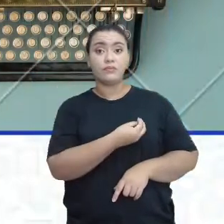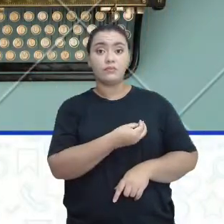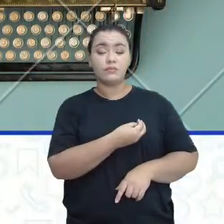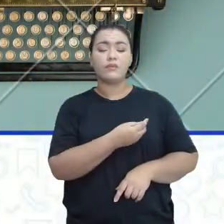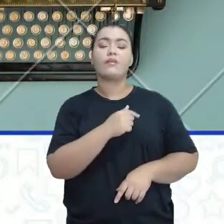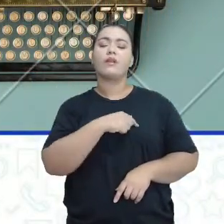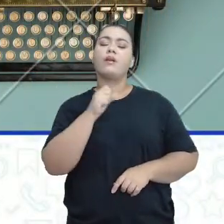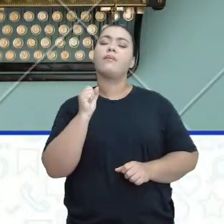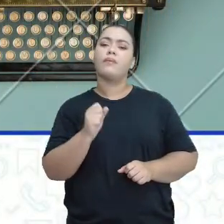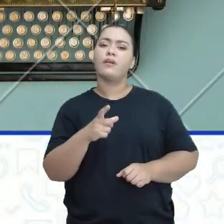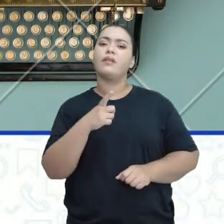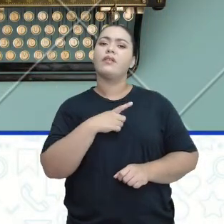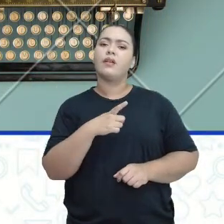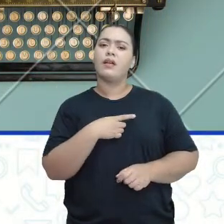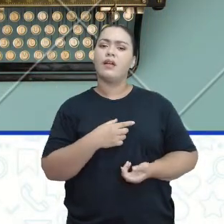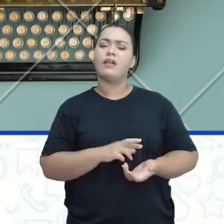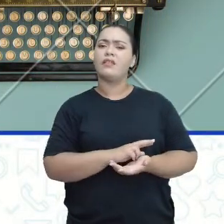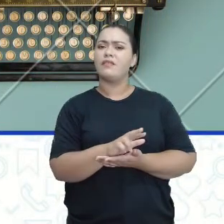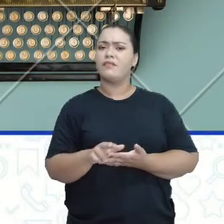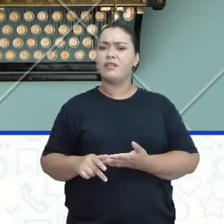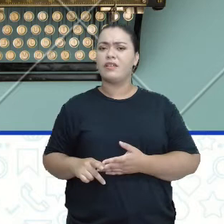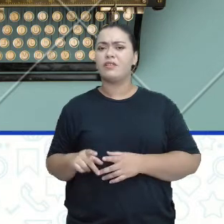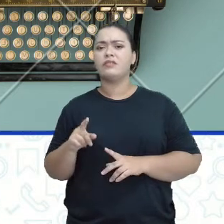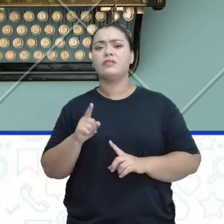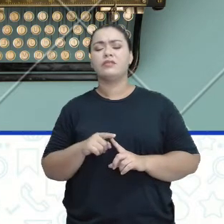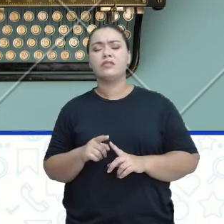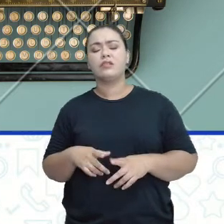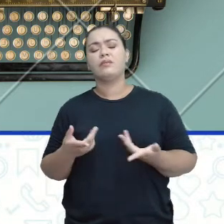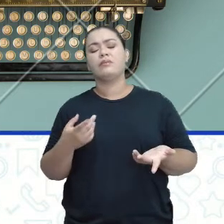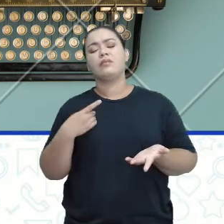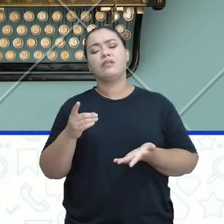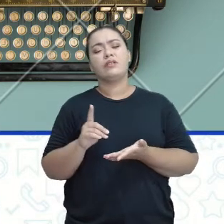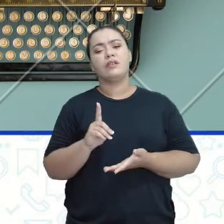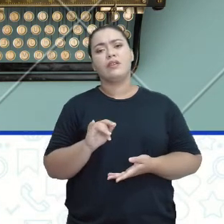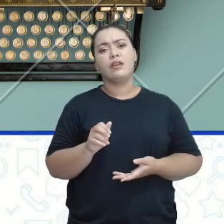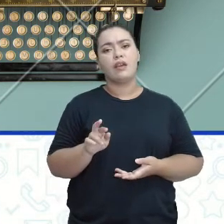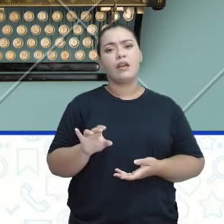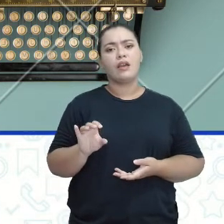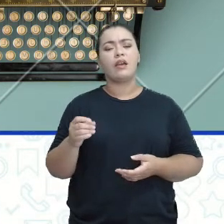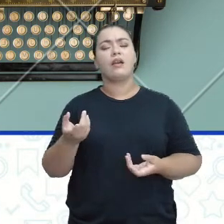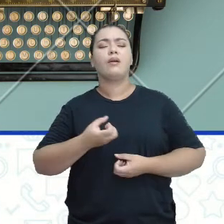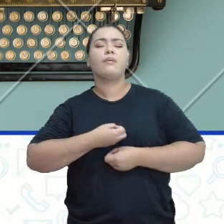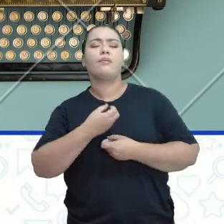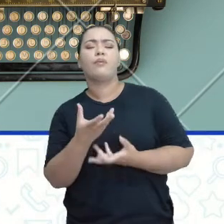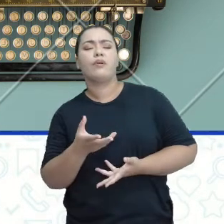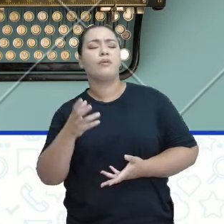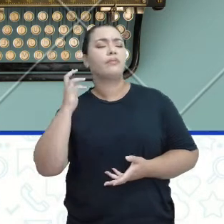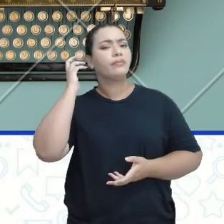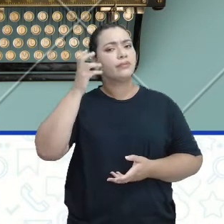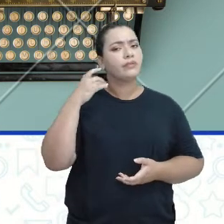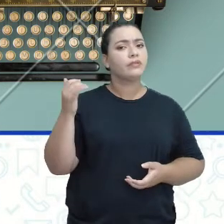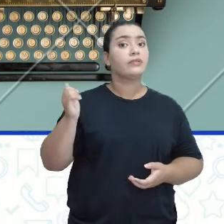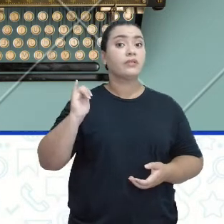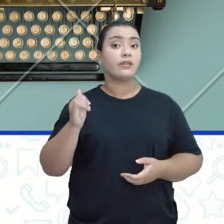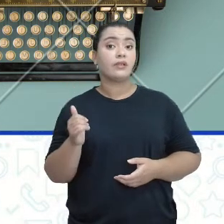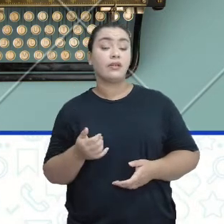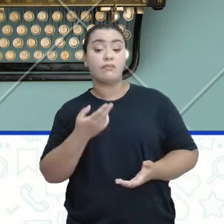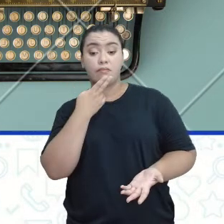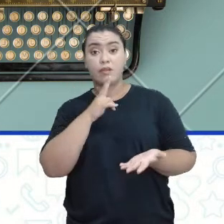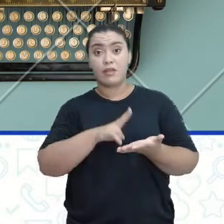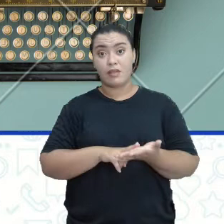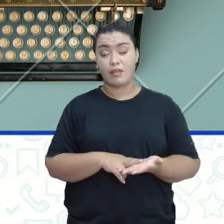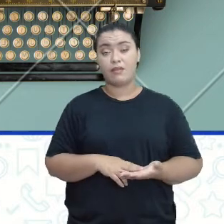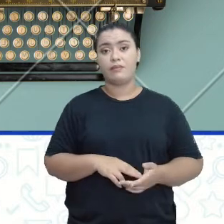assumir diversos formatos, como diários, memórias, poemas, músicas, roteiros, cartas, entre outros.